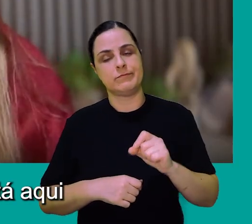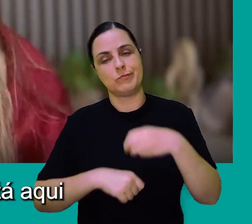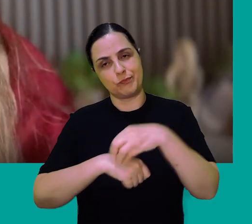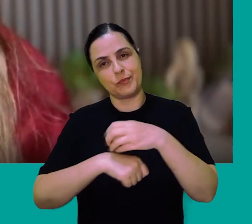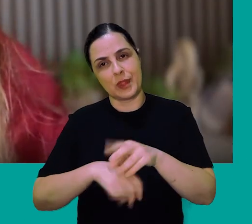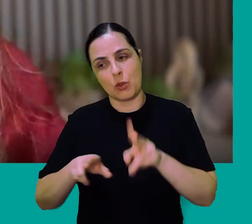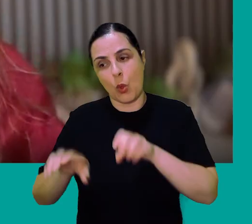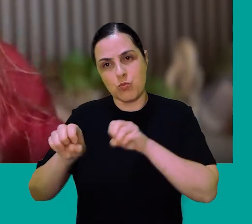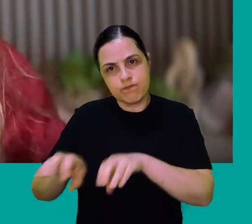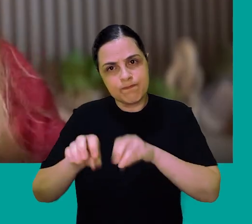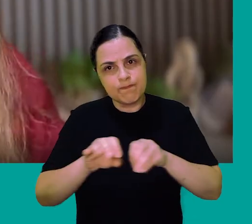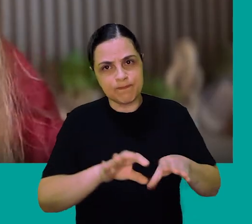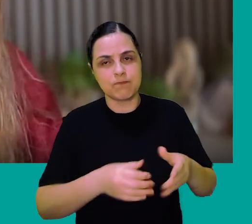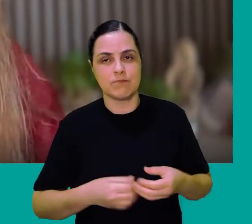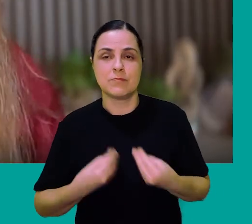está aqui